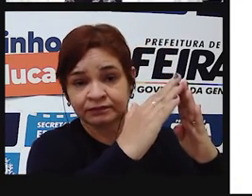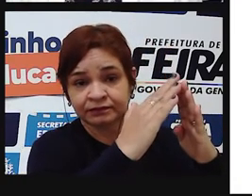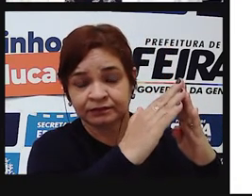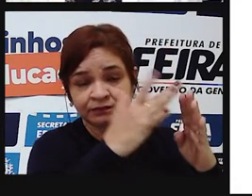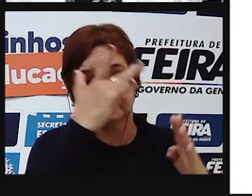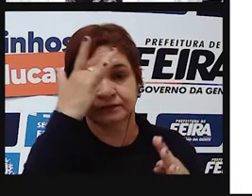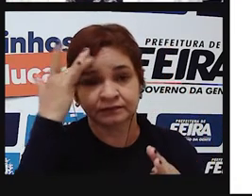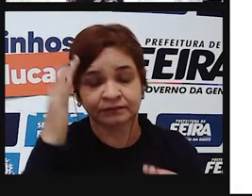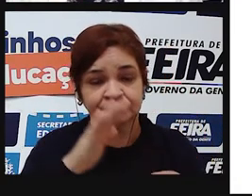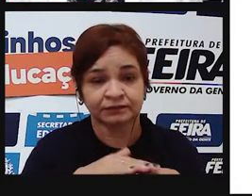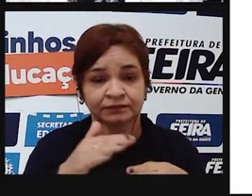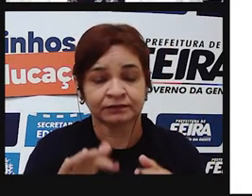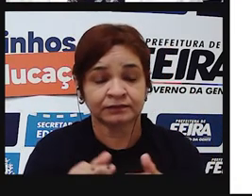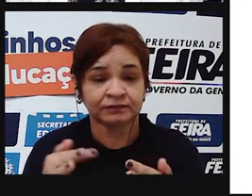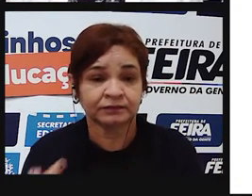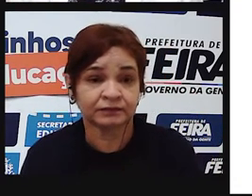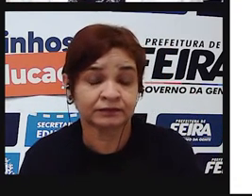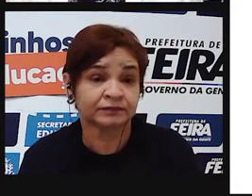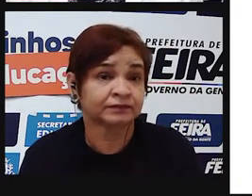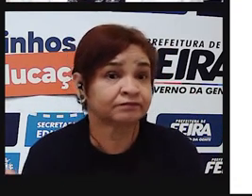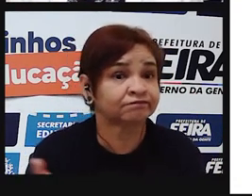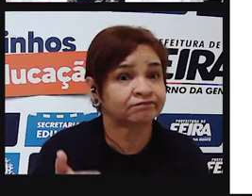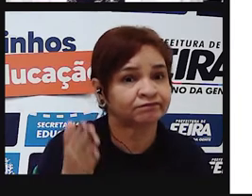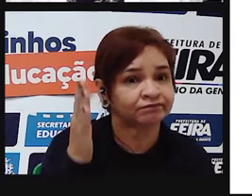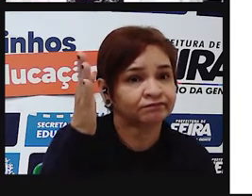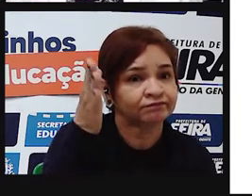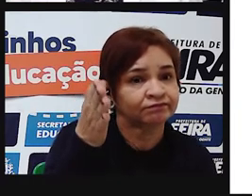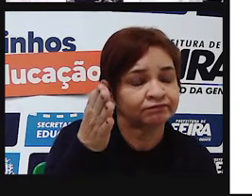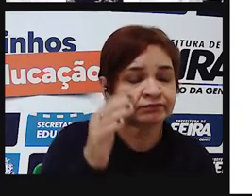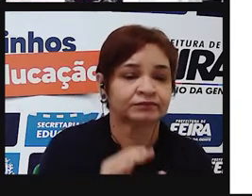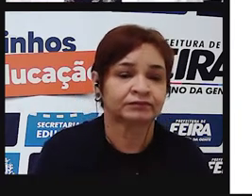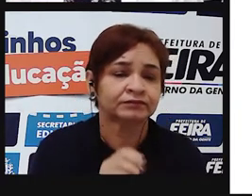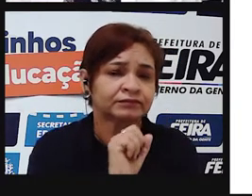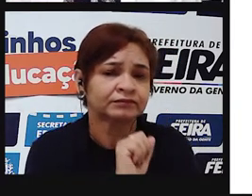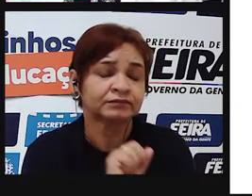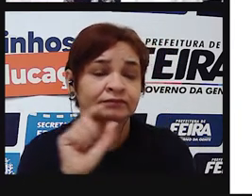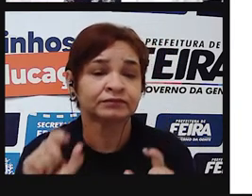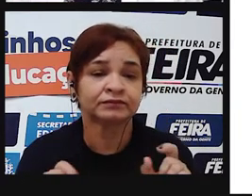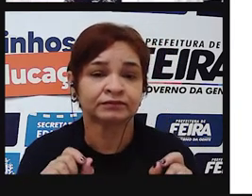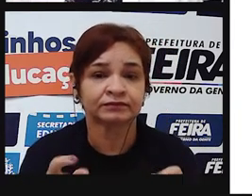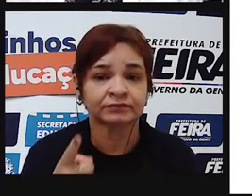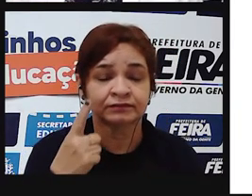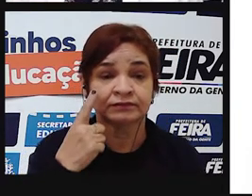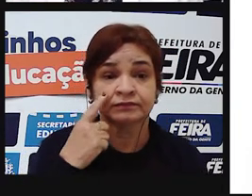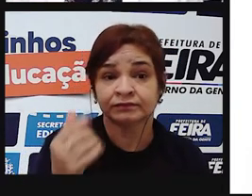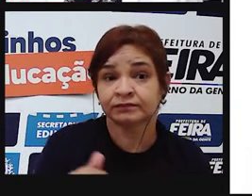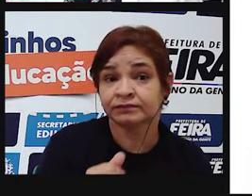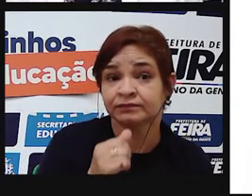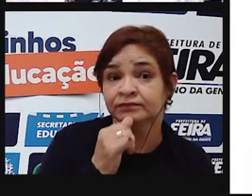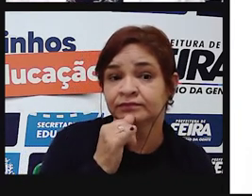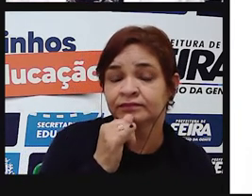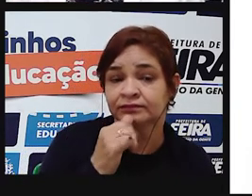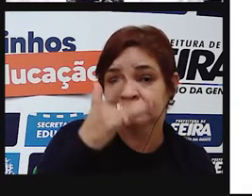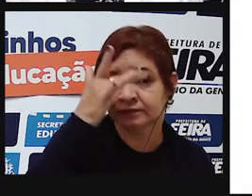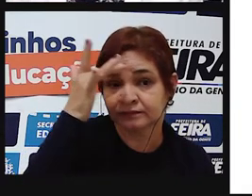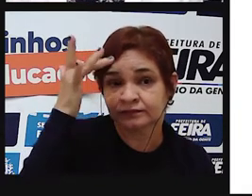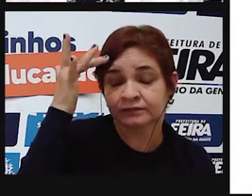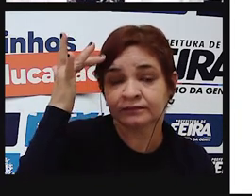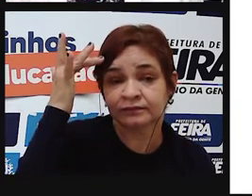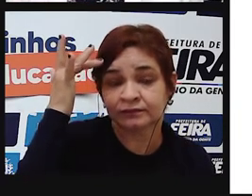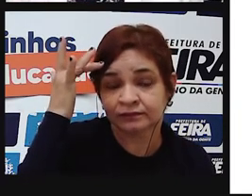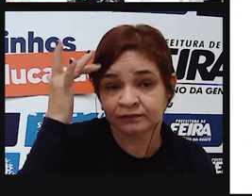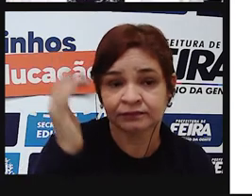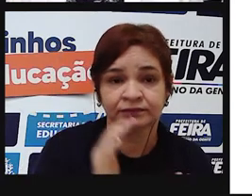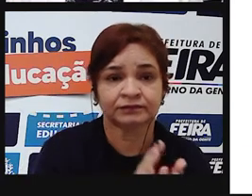A nossa, construindo hotéis chiques, espera que à vista do exemplo, os habitantes da favela e